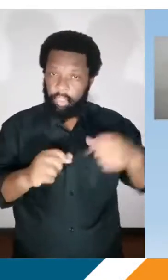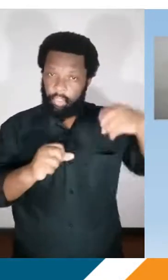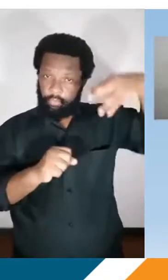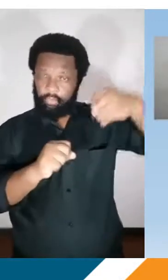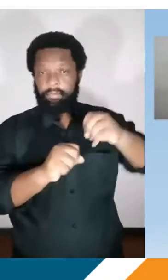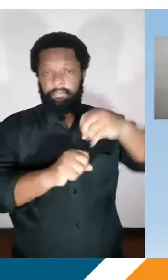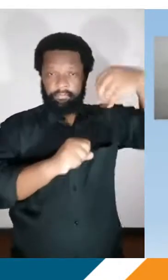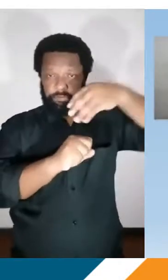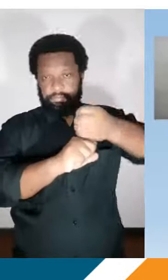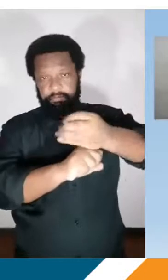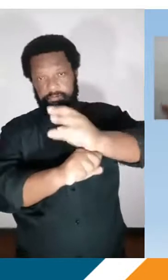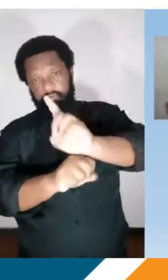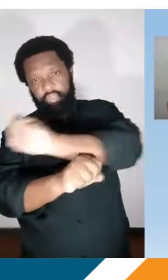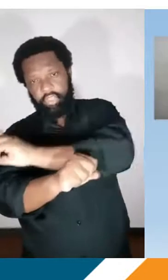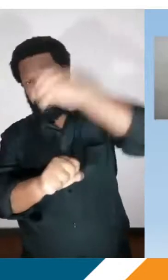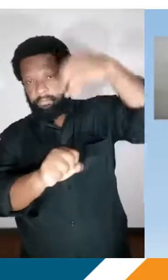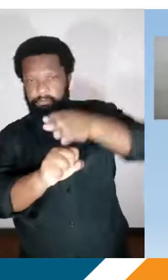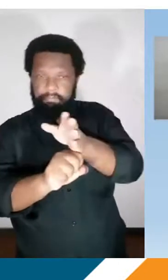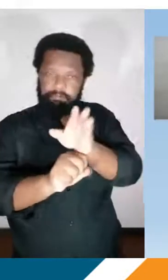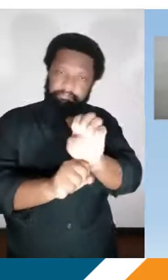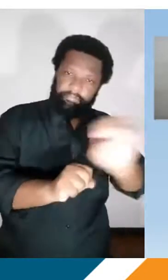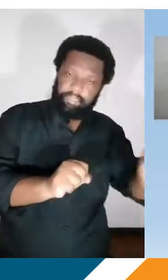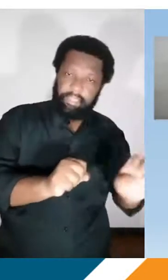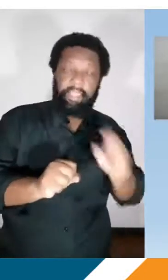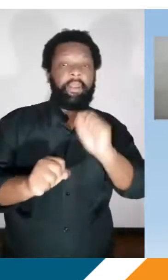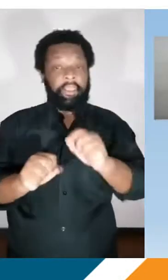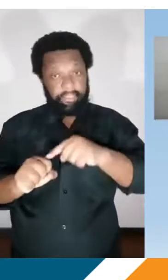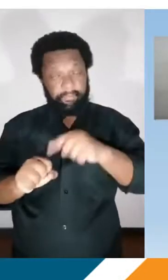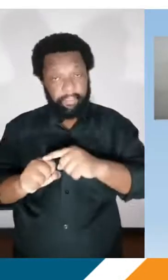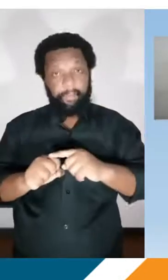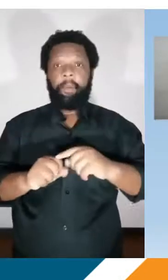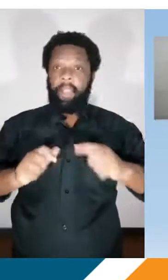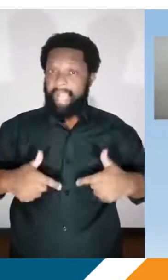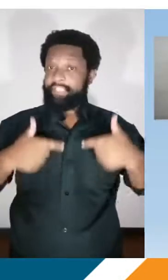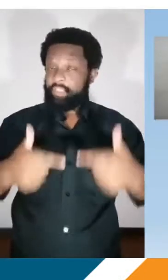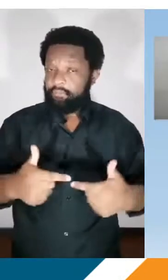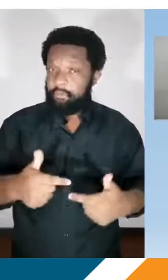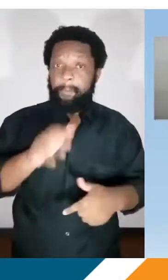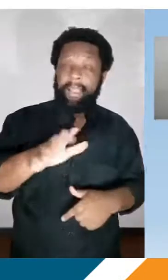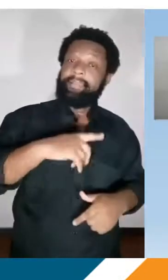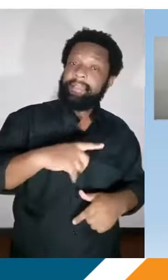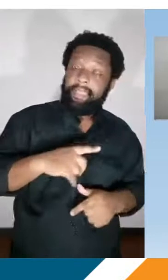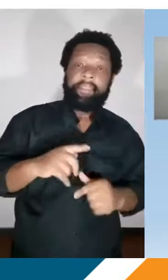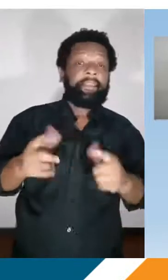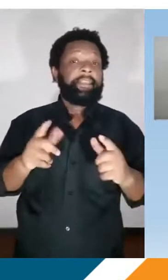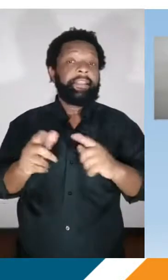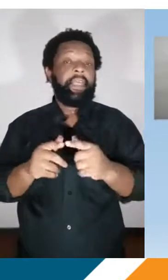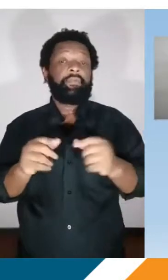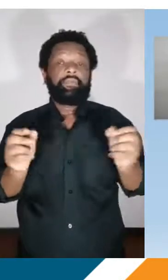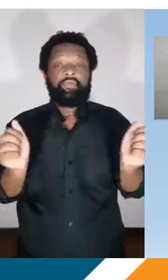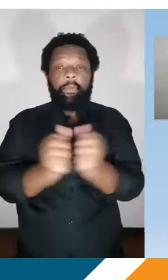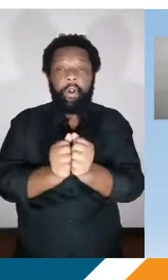desviar luz polarizada para a direita ou para a esquerda, eu digo que aquele elemento é opticamente ativo. Mas você tem situações onde você